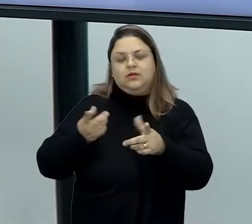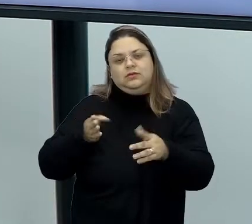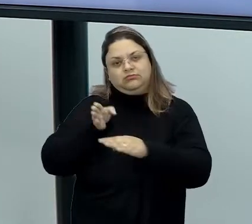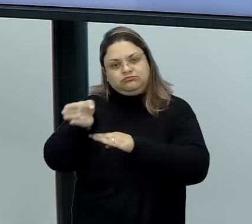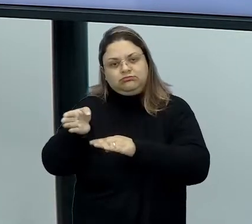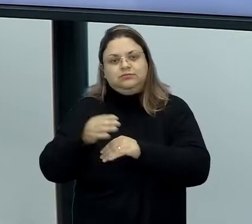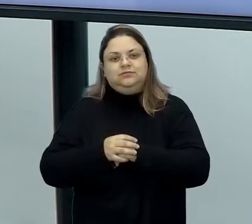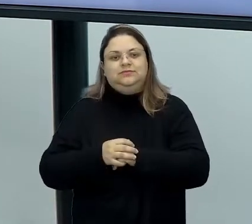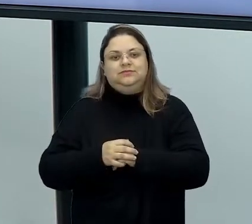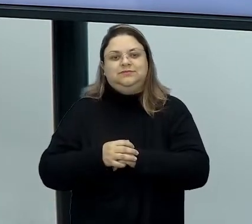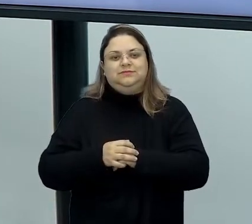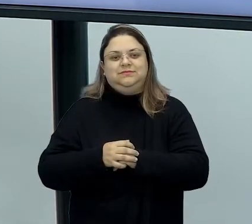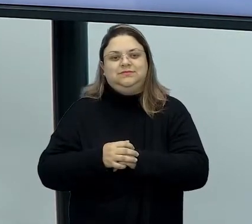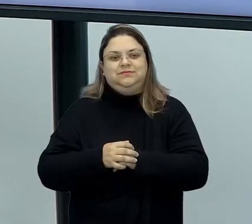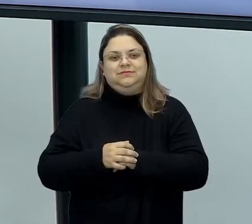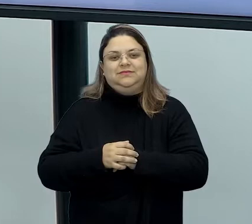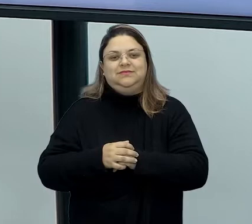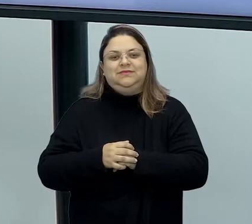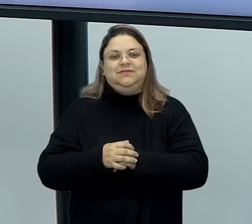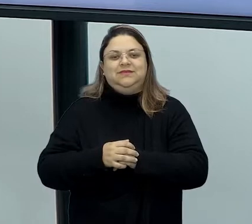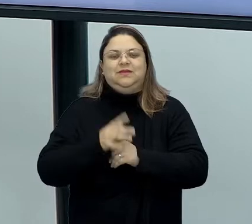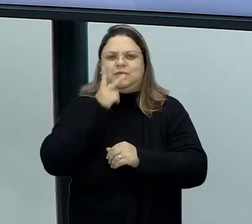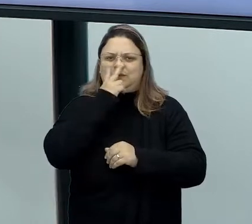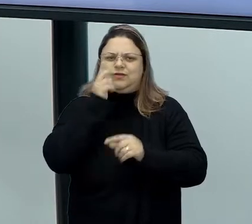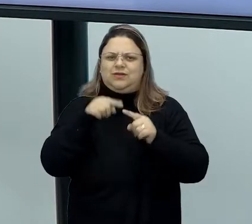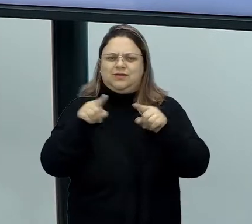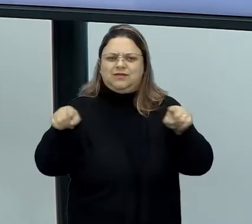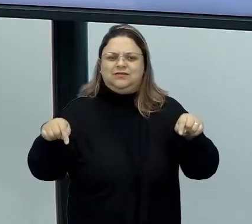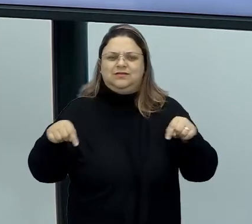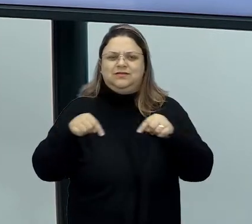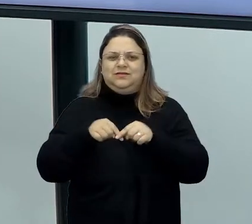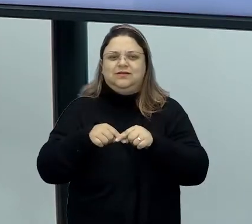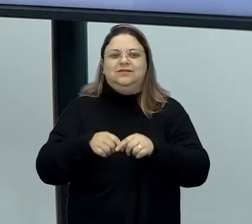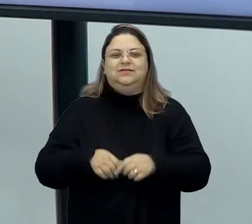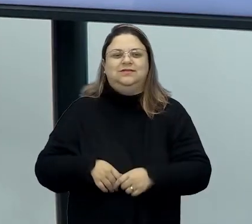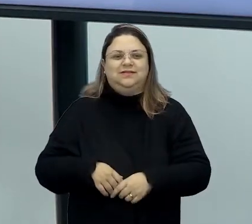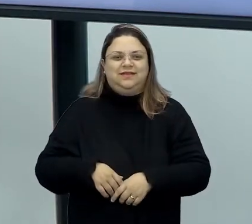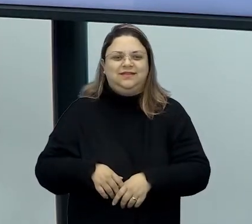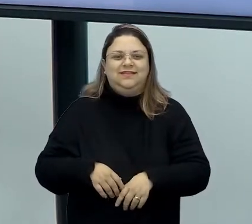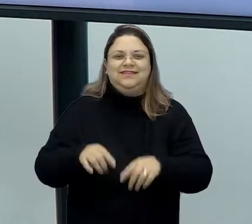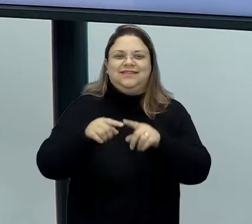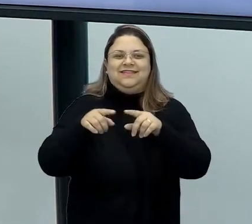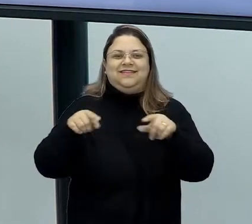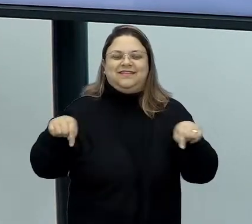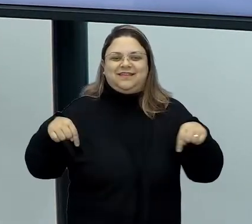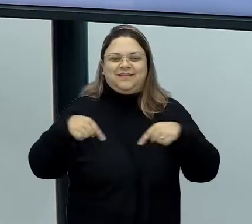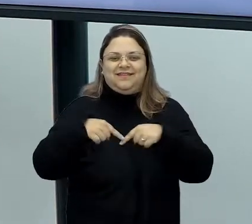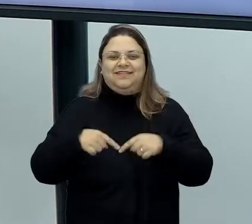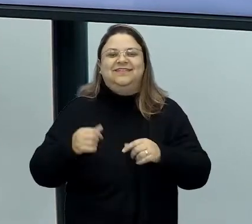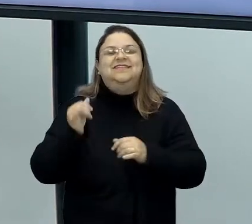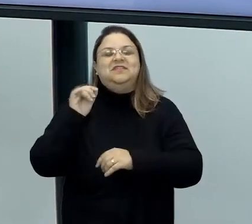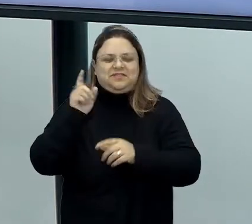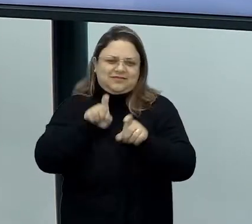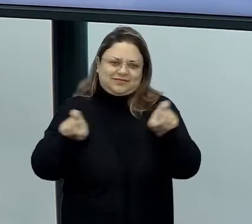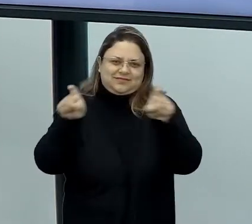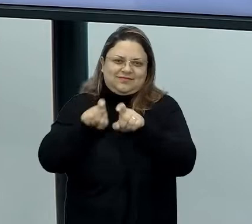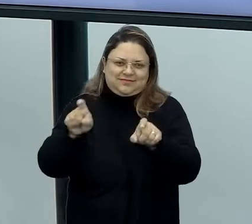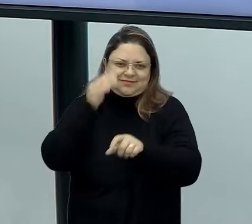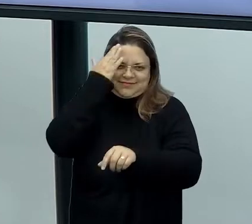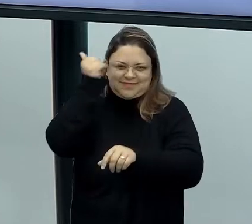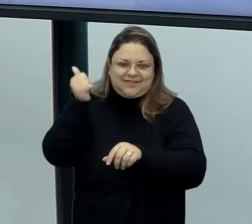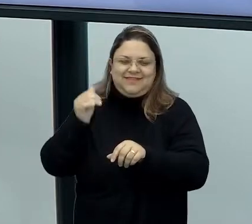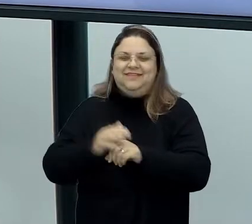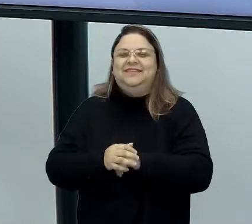acabei esquecendo o nome da sala, mas eu acho que é sala multimídia, não me lembro, mas enfim, lá o laboratório de informática, tá bom? Aí vocês